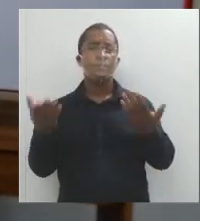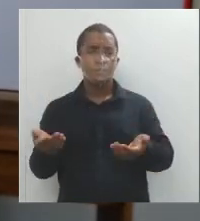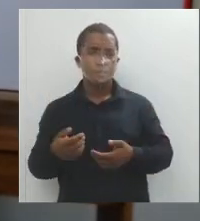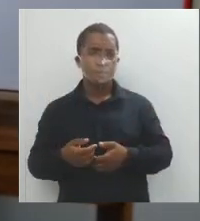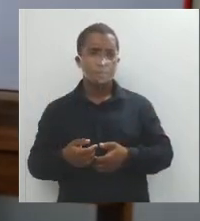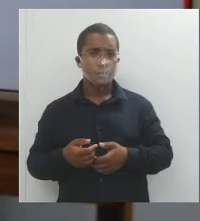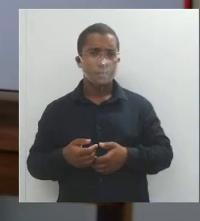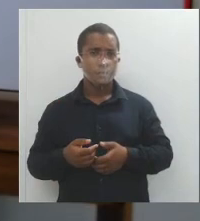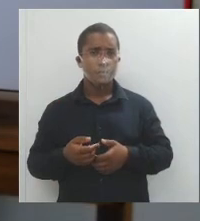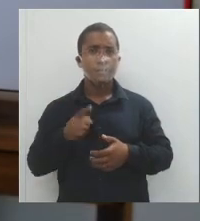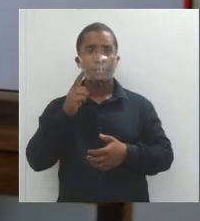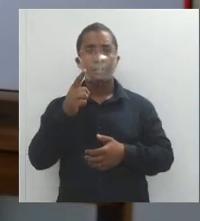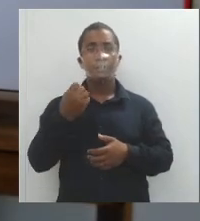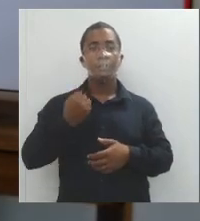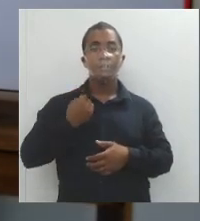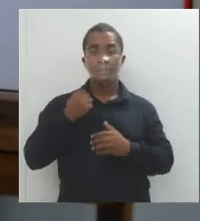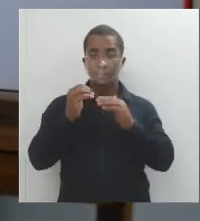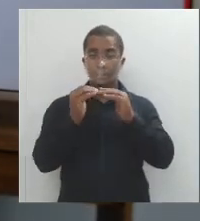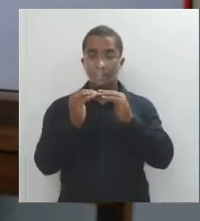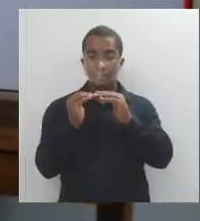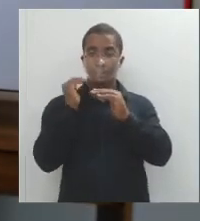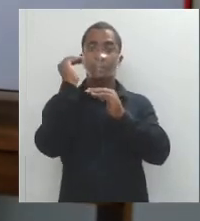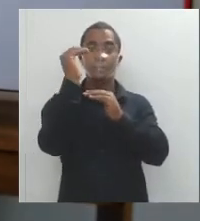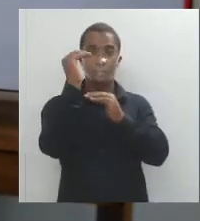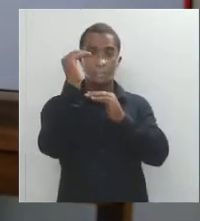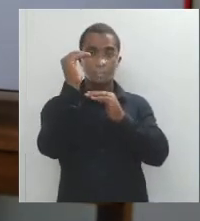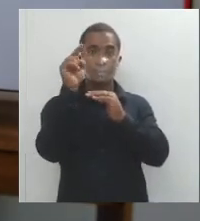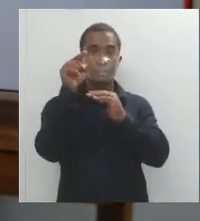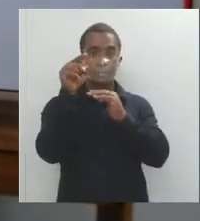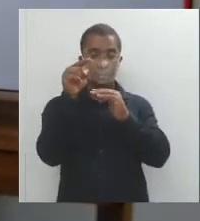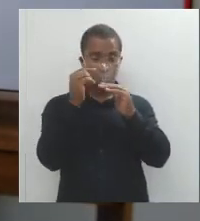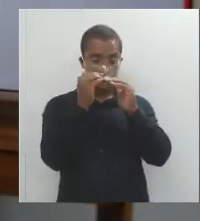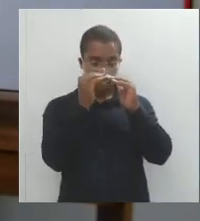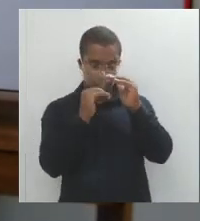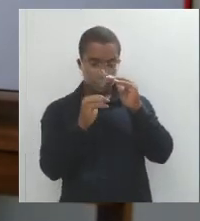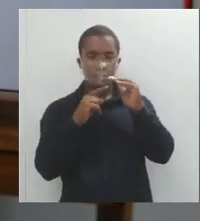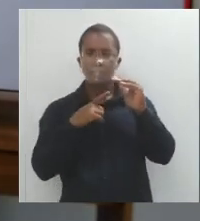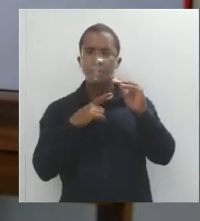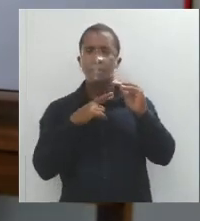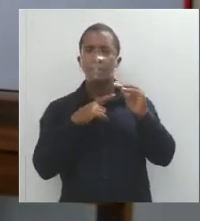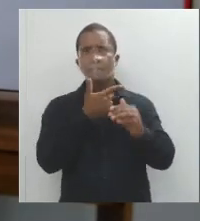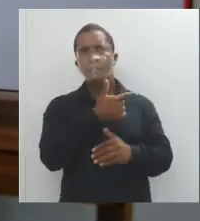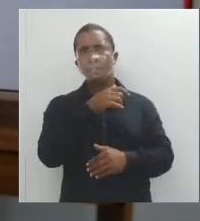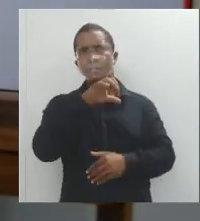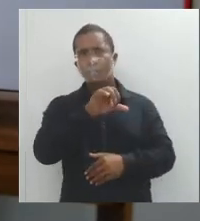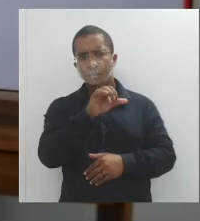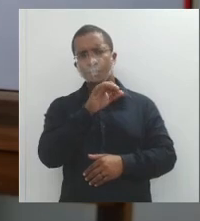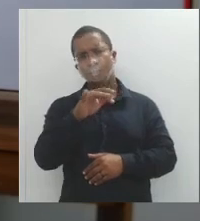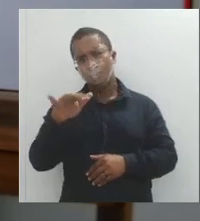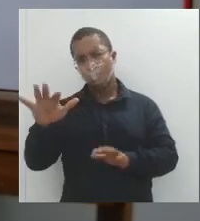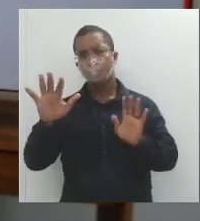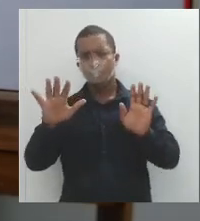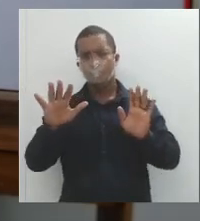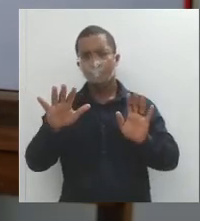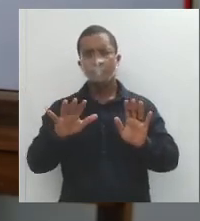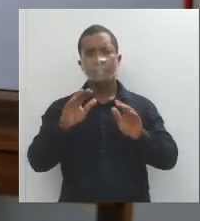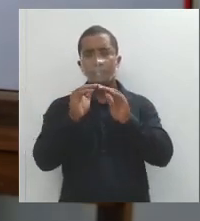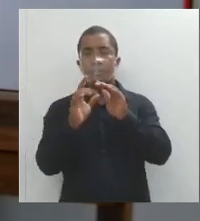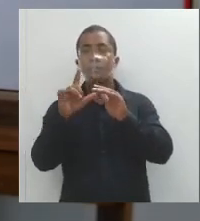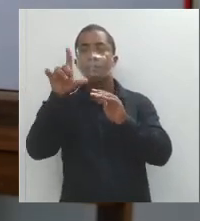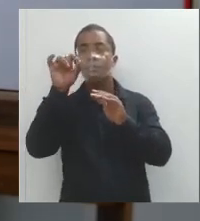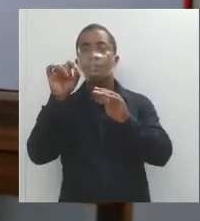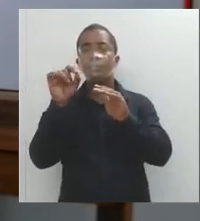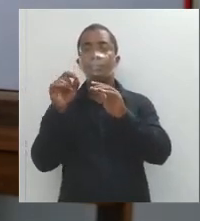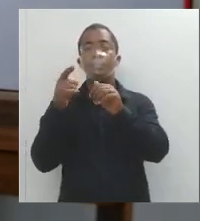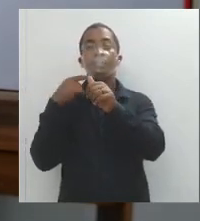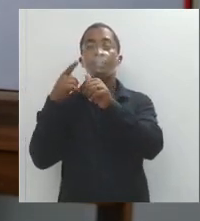O primeiro número maior do que a sua conta. Se a sua conta vai dar 29, alguma coisa, escolha o